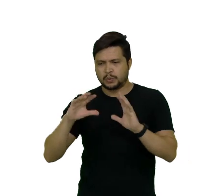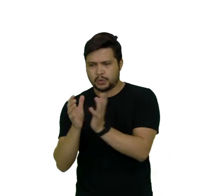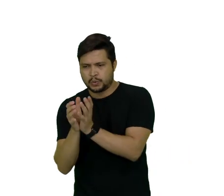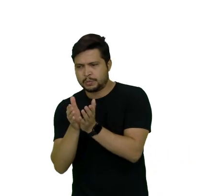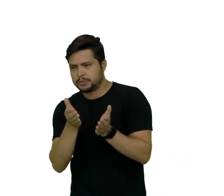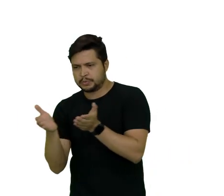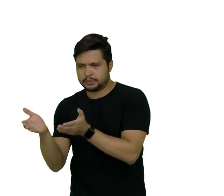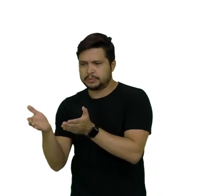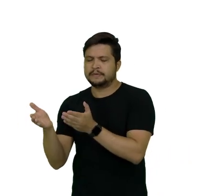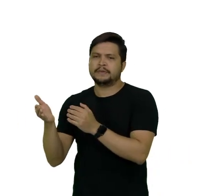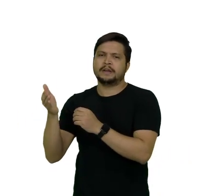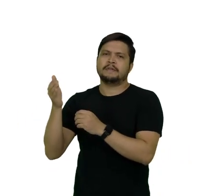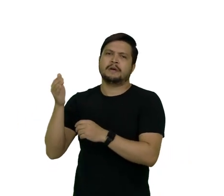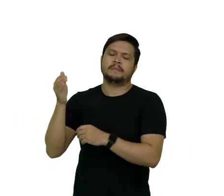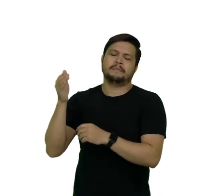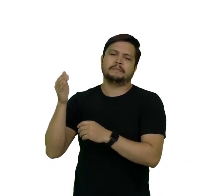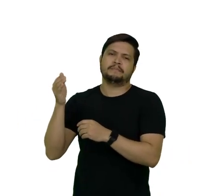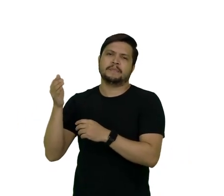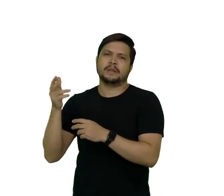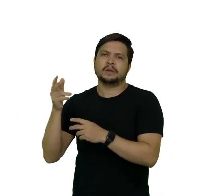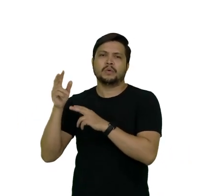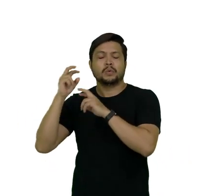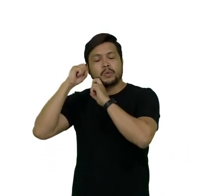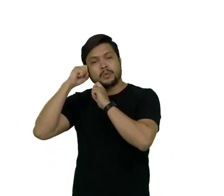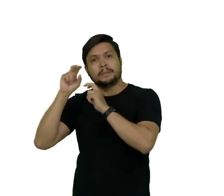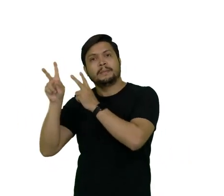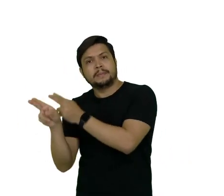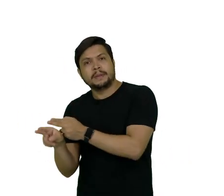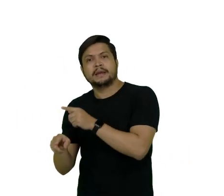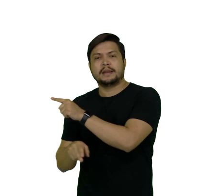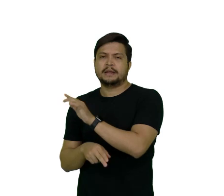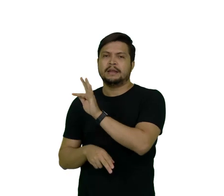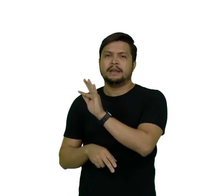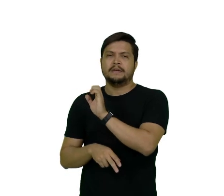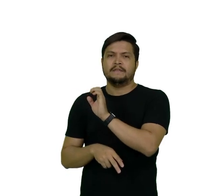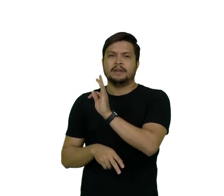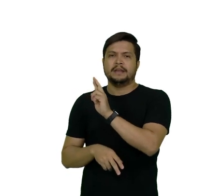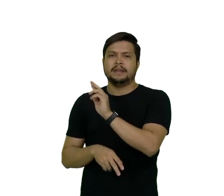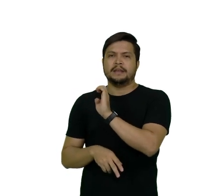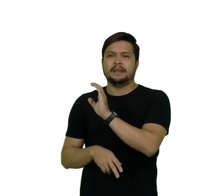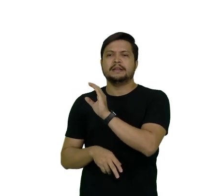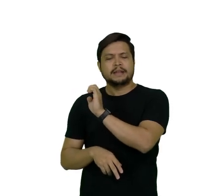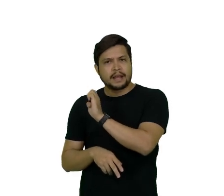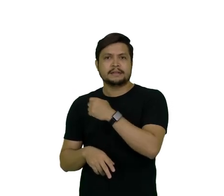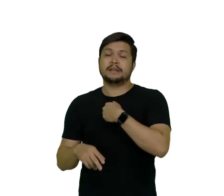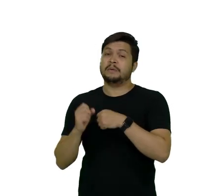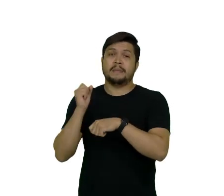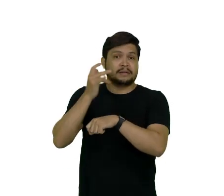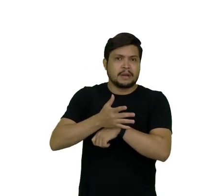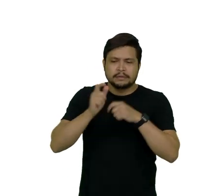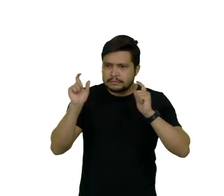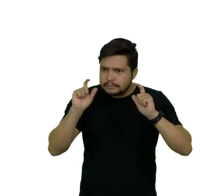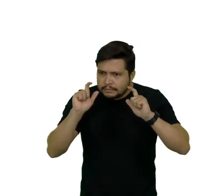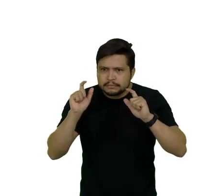Fortaleza, uma parte ficava hospedada na FETRES. Ave Maria, passei muita noite acordada pastorando rato. Hoje lá tá